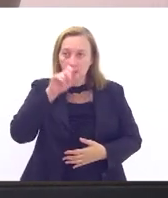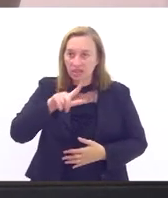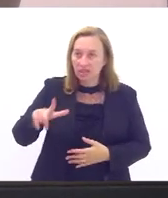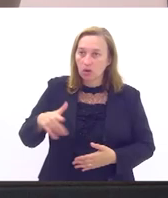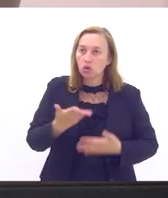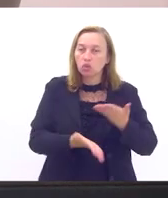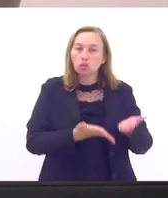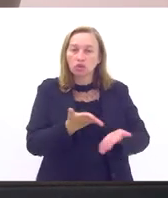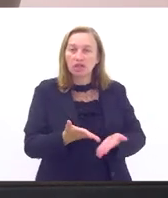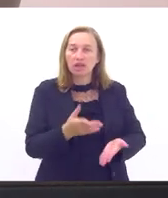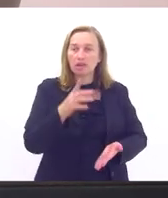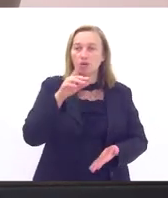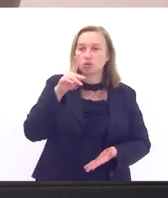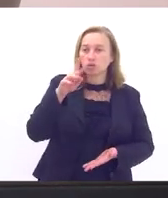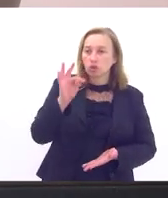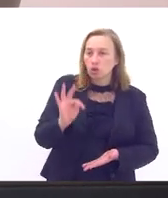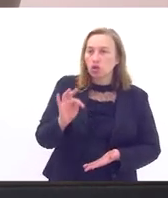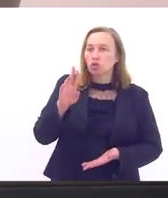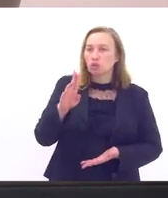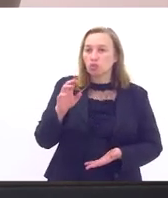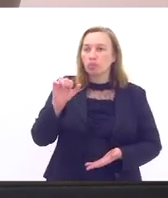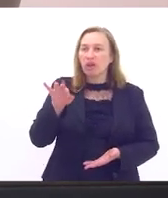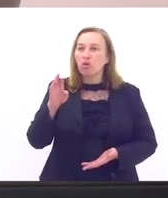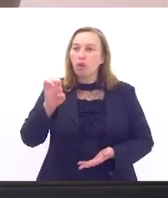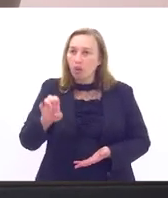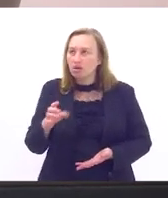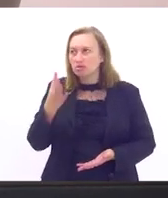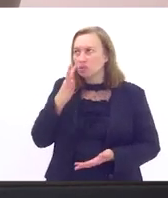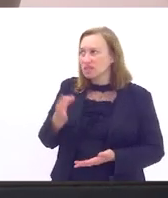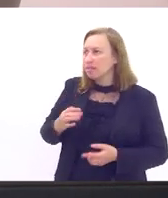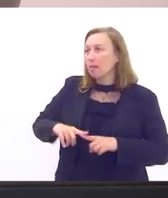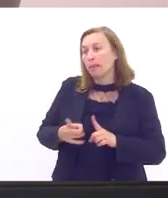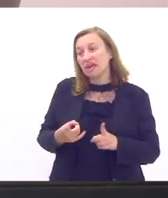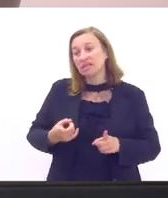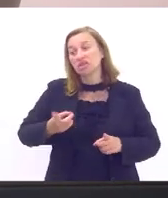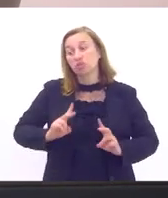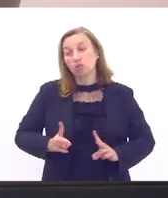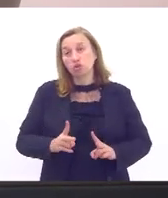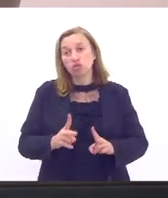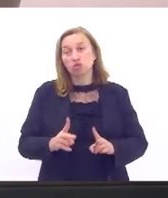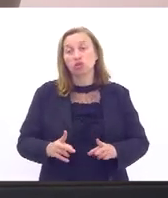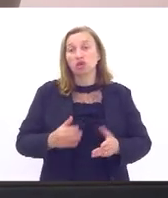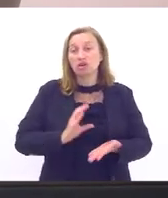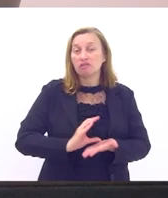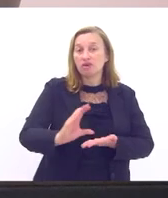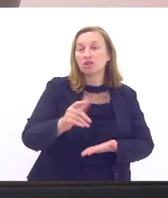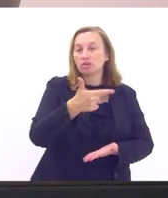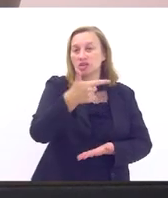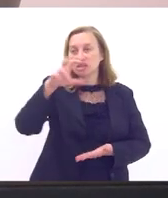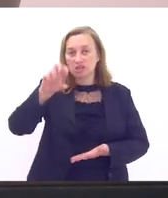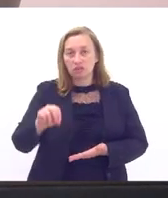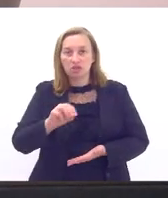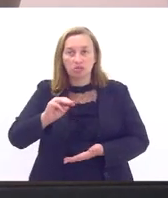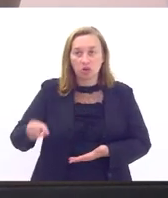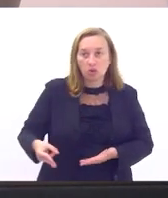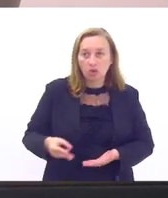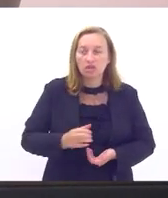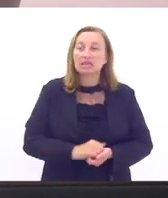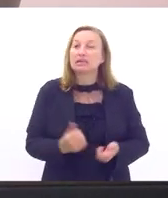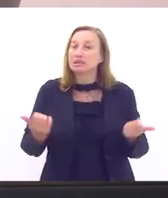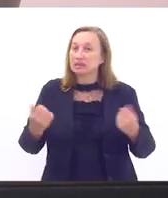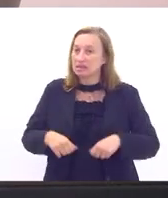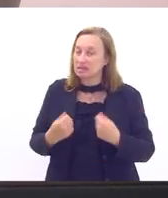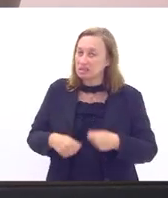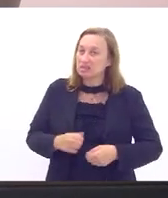cuidado de tuberculose. Algo que a gente ainda não sabe, mas estamos executando 250 milhões em 5 anos. Considerando a necessidade